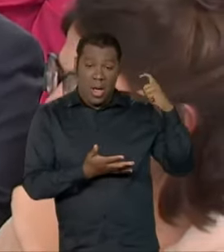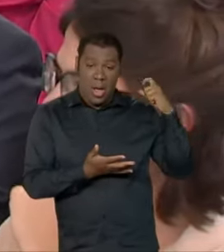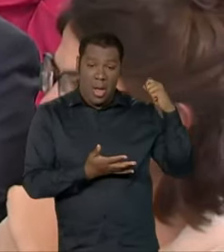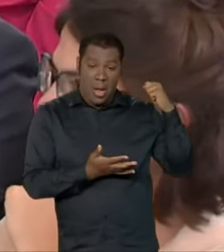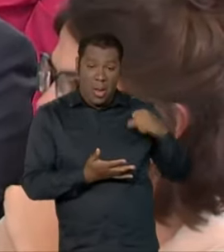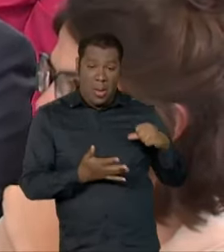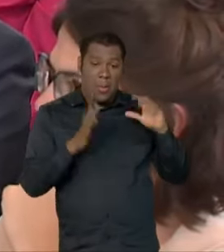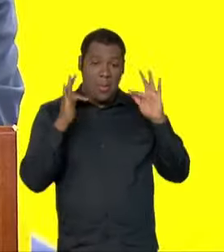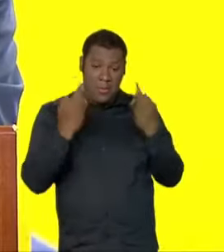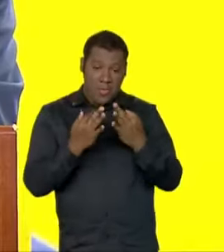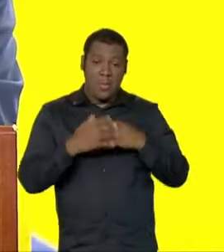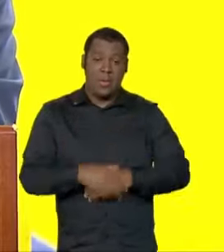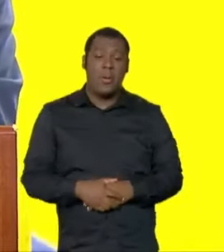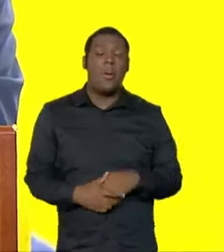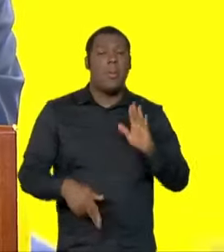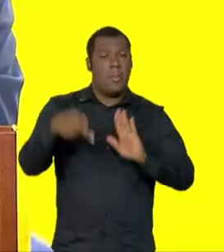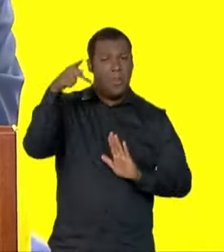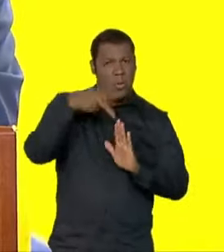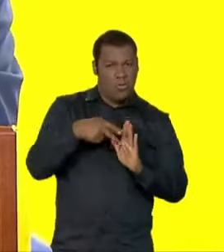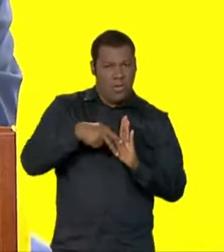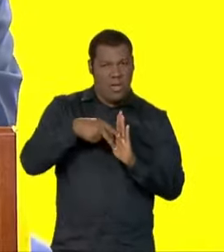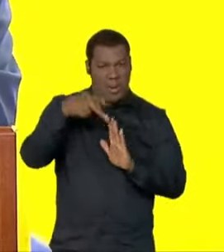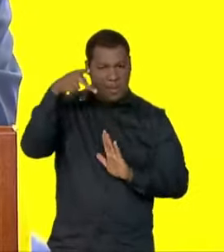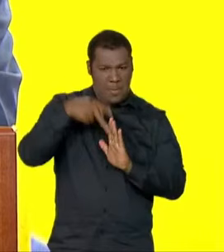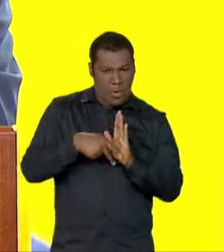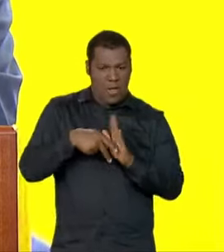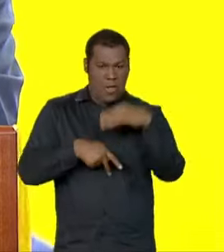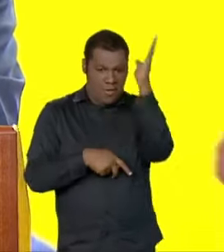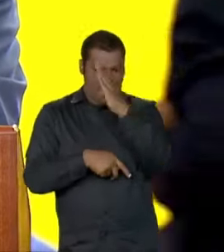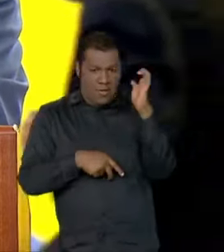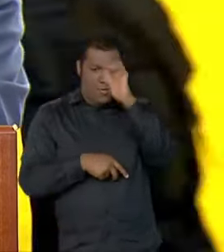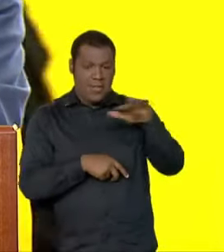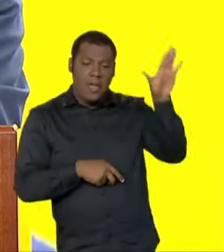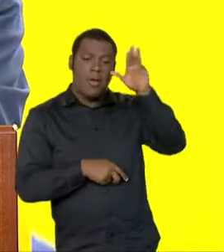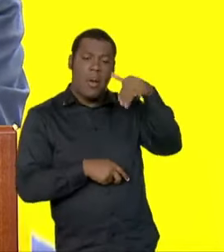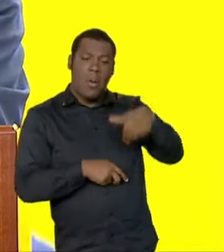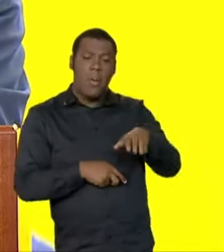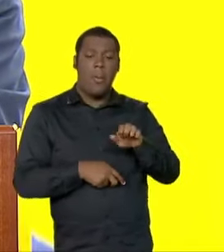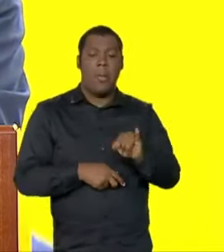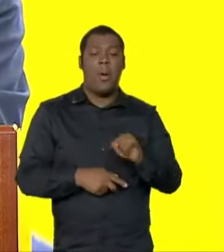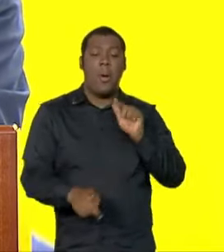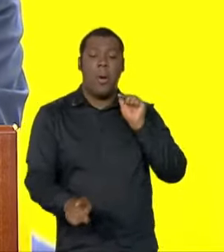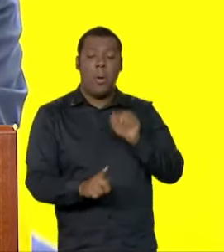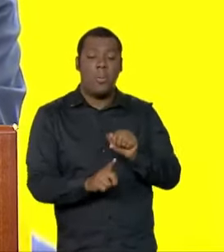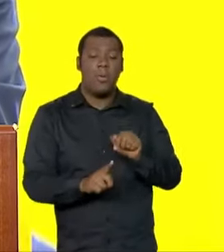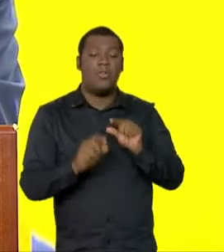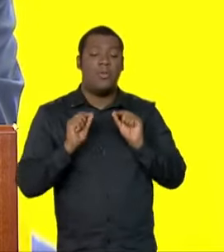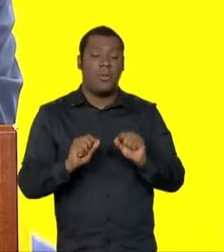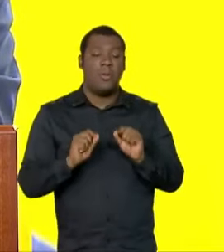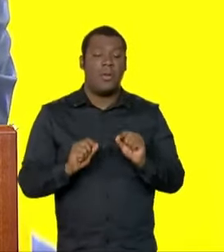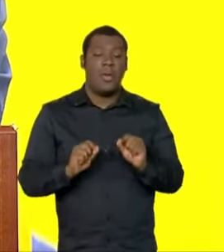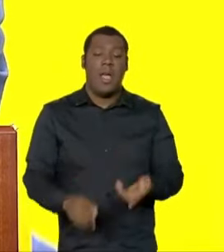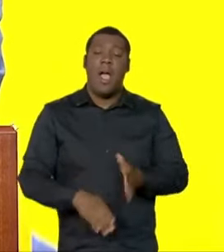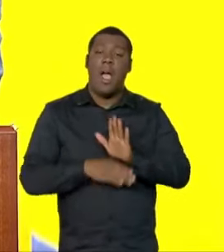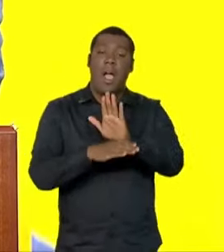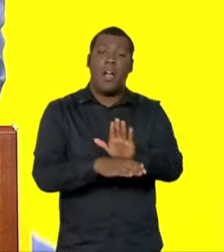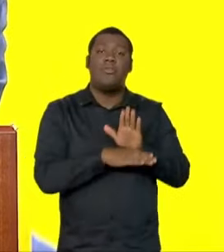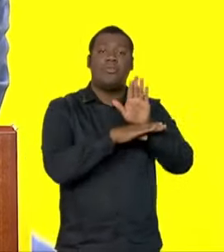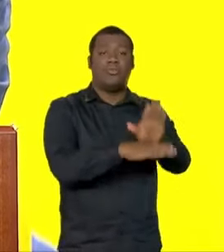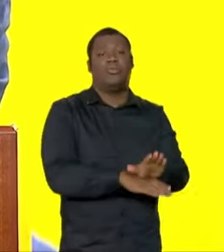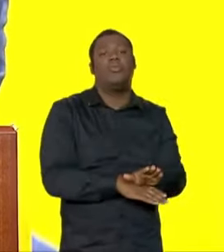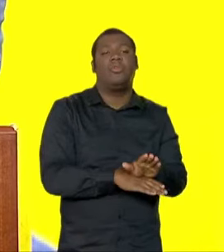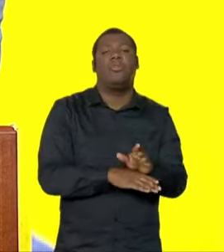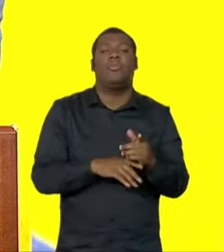âmbito do Programa Nacional de Microcrédito Produtivo Orientado. Nosso objetivo aqui é estender a mão para o